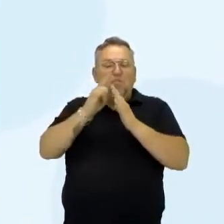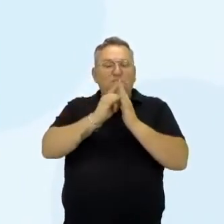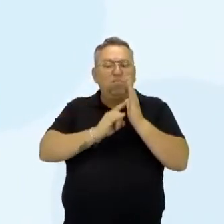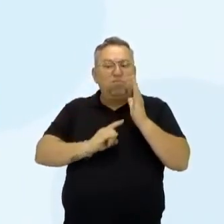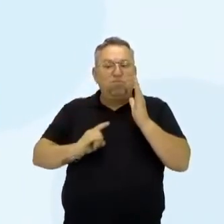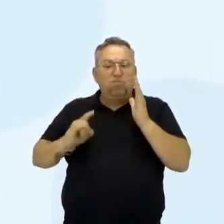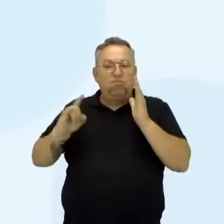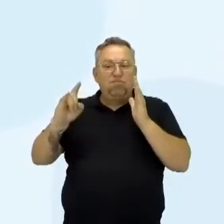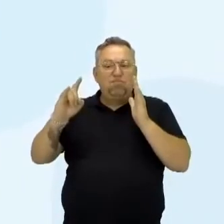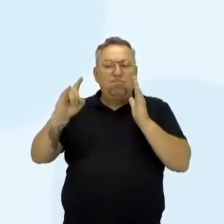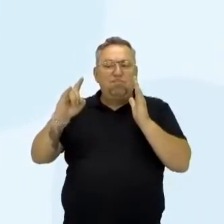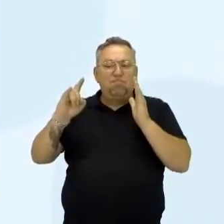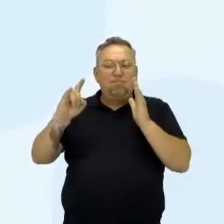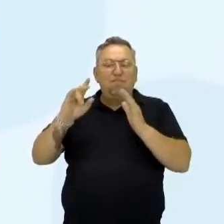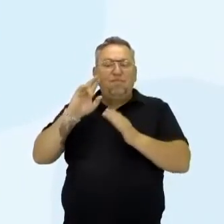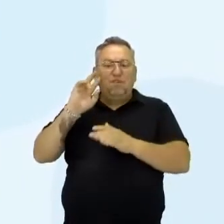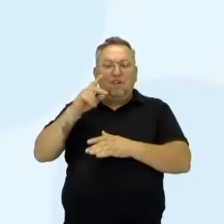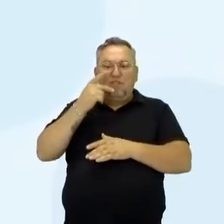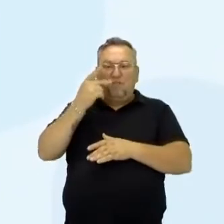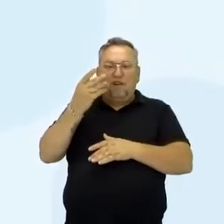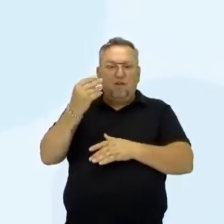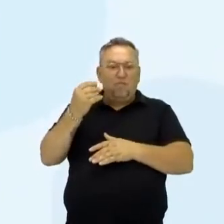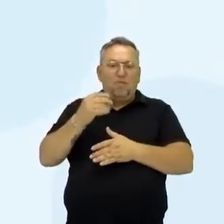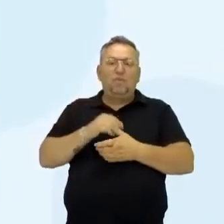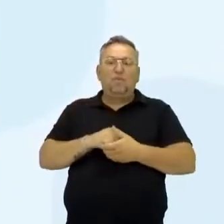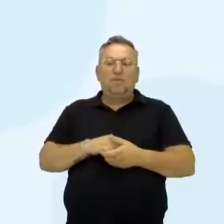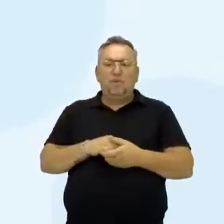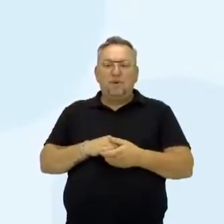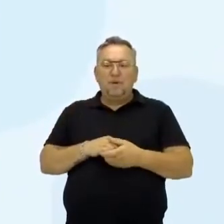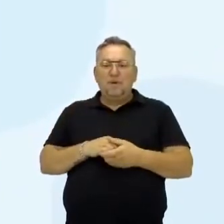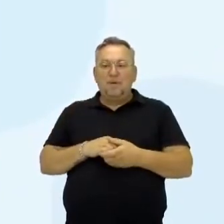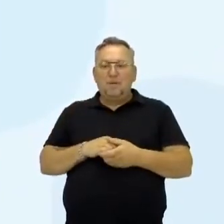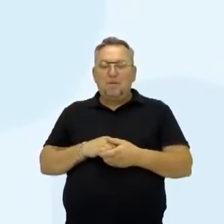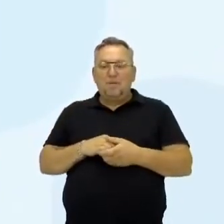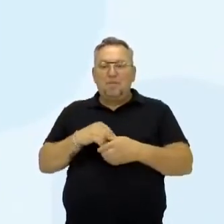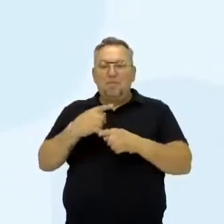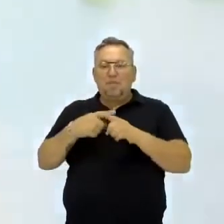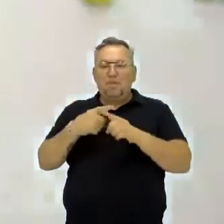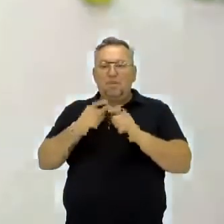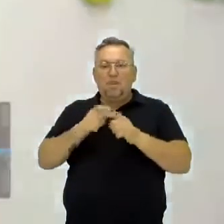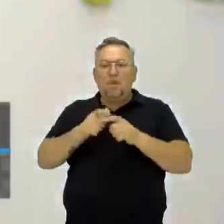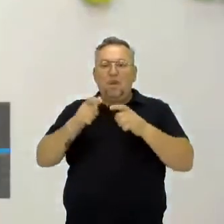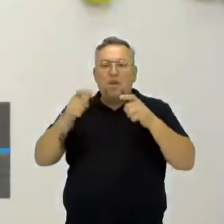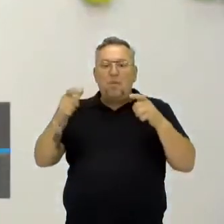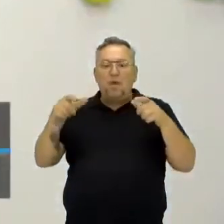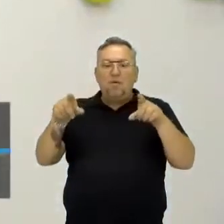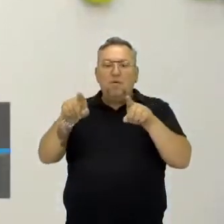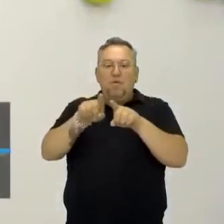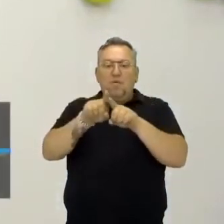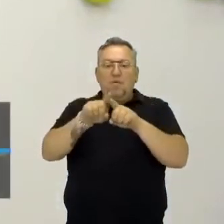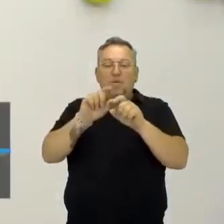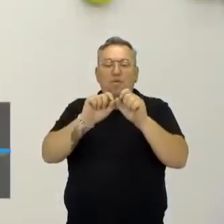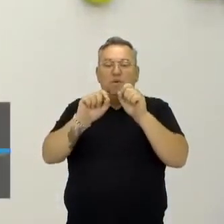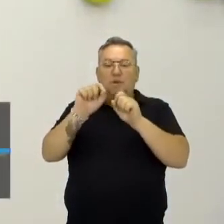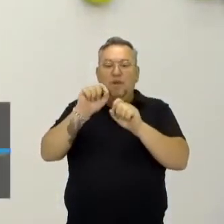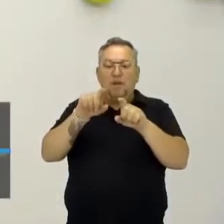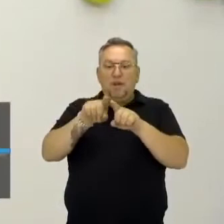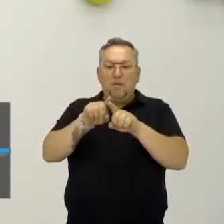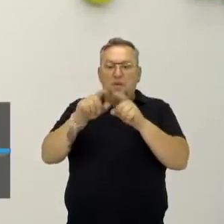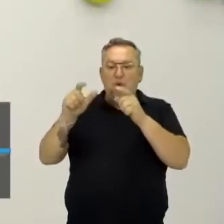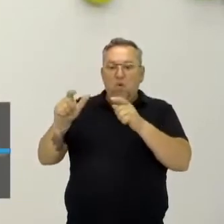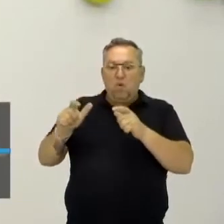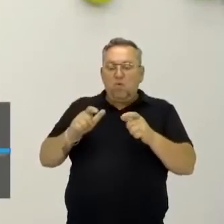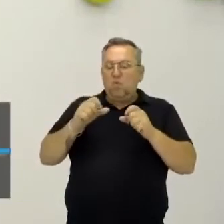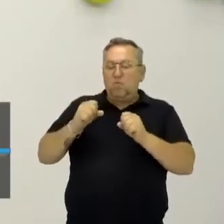Logo a gente fala muito de Palmares mesmo. Por quê? Pelo seu tamanho, por ser também um lugar